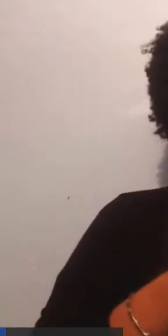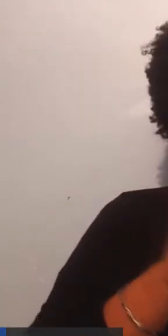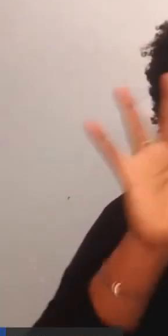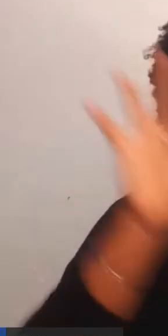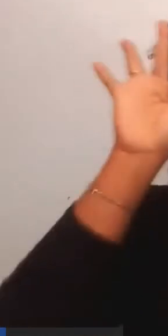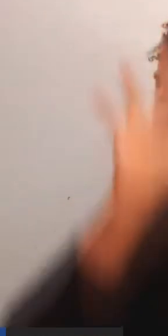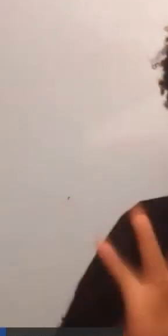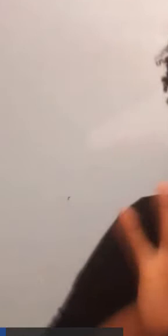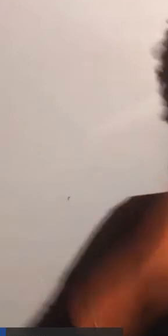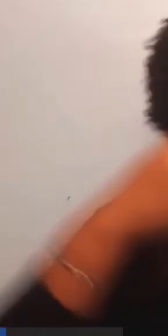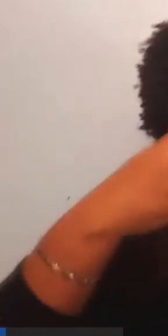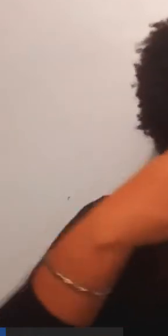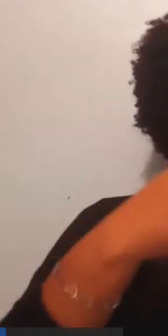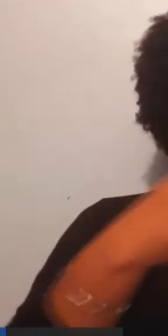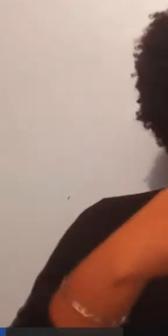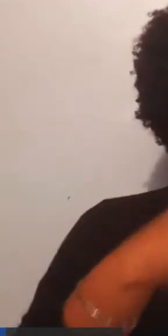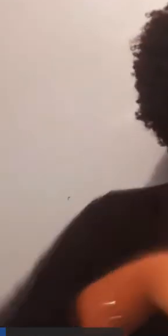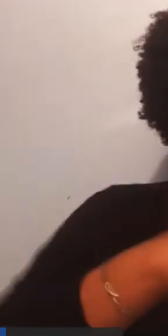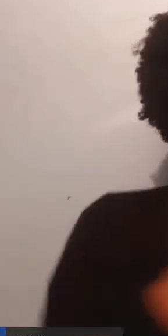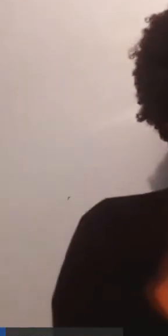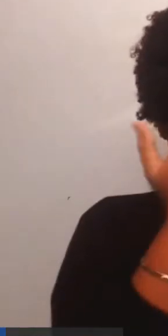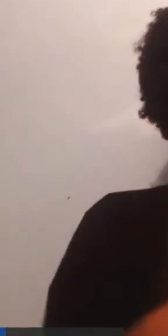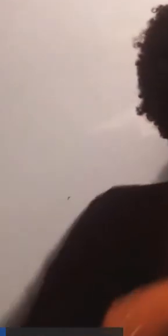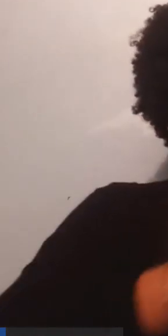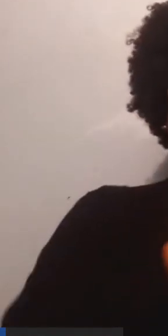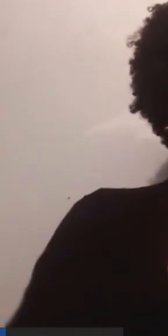os sensores e suas funções,